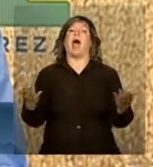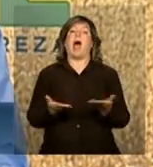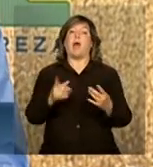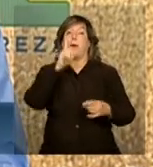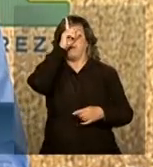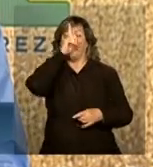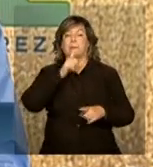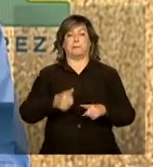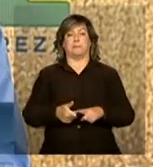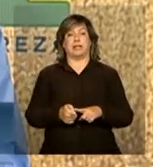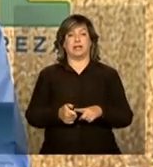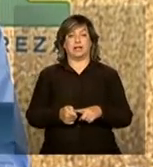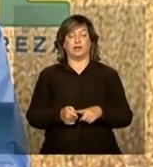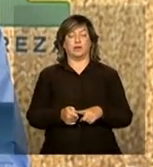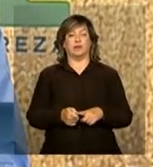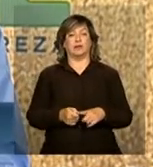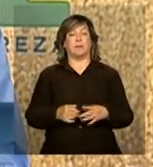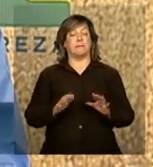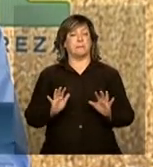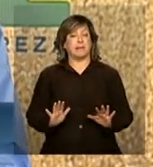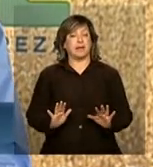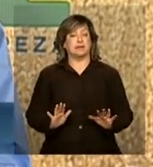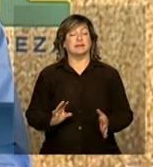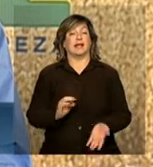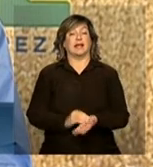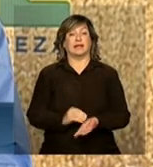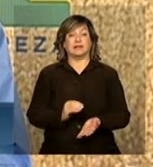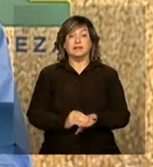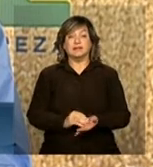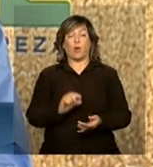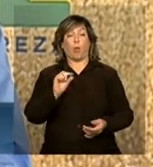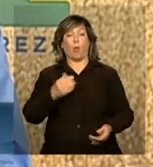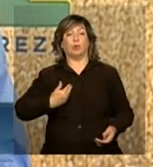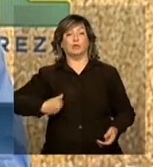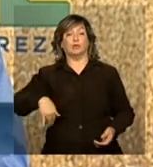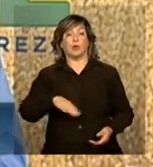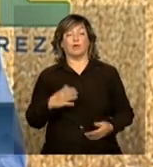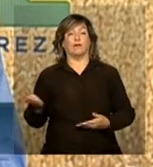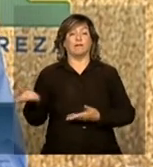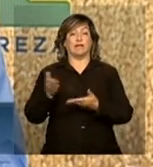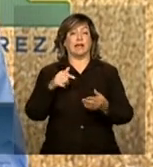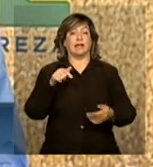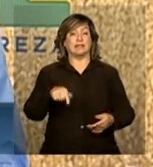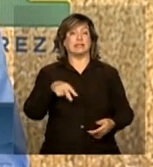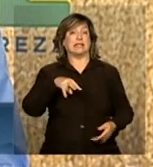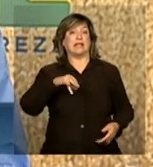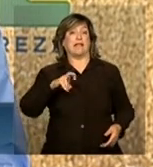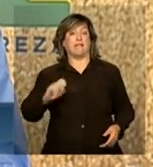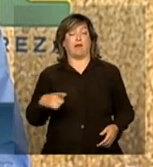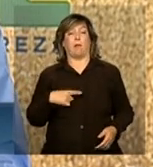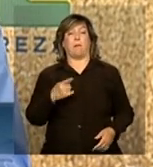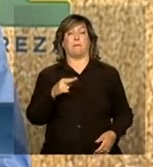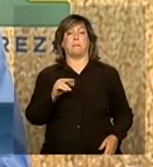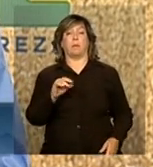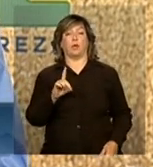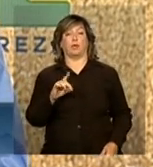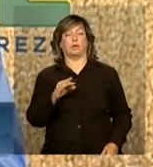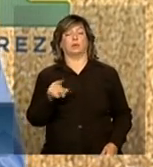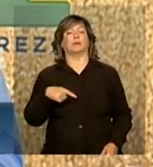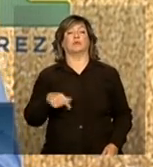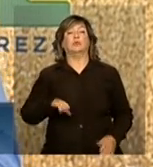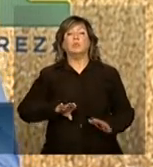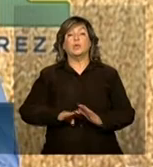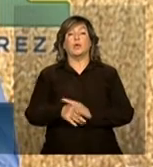milho. Mas ainda, o que nos trouxe a esse nível de produtividade, o que nos tornou